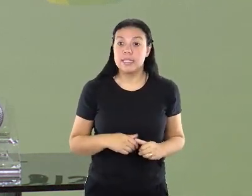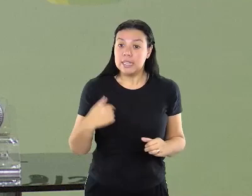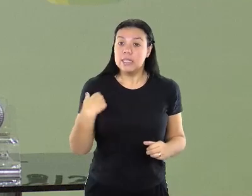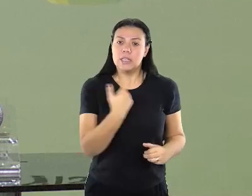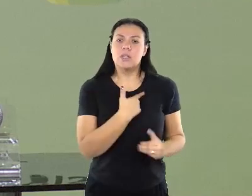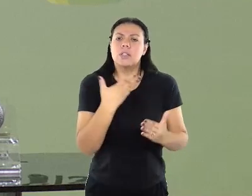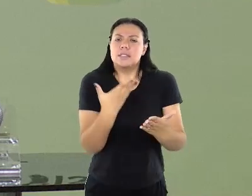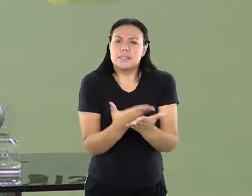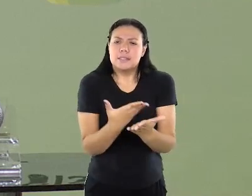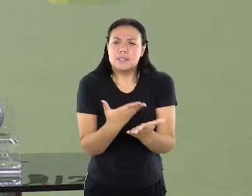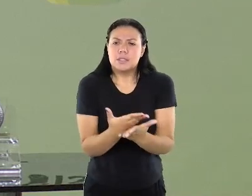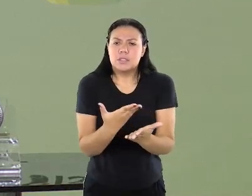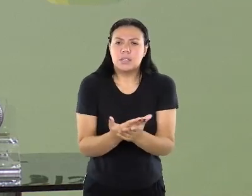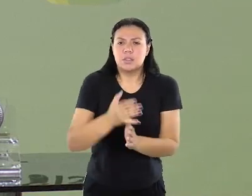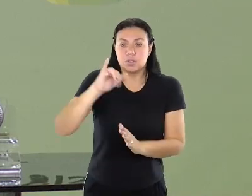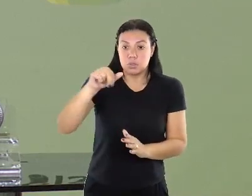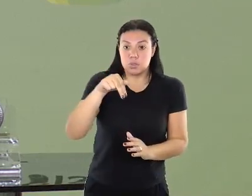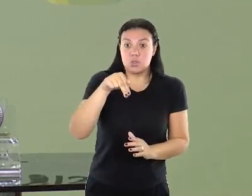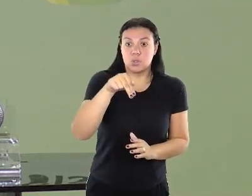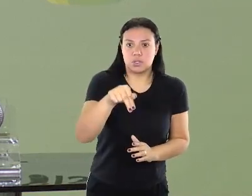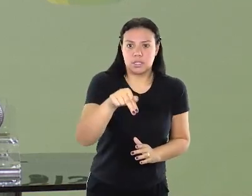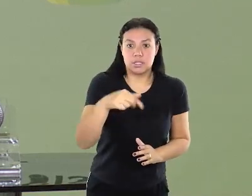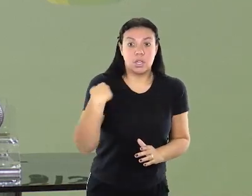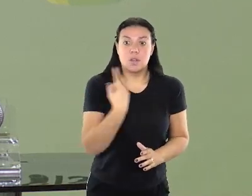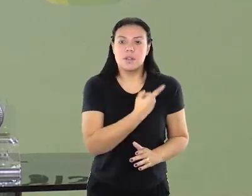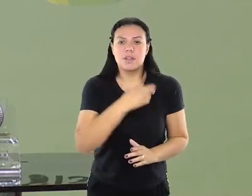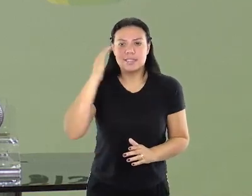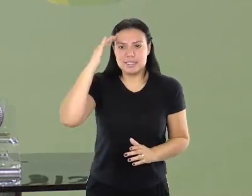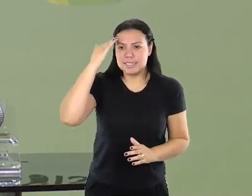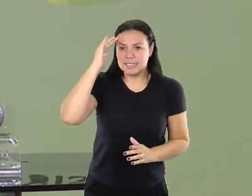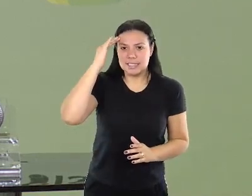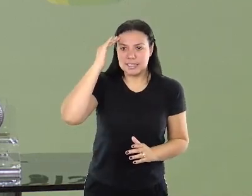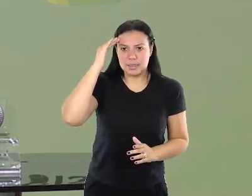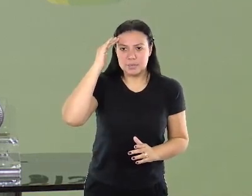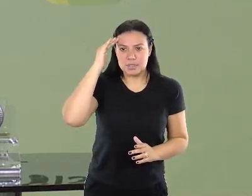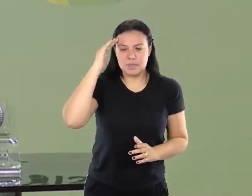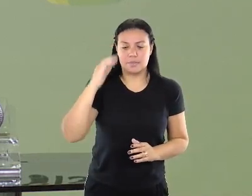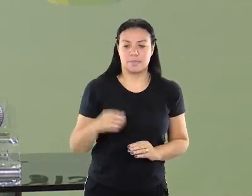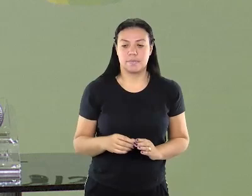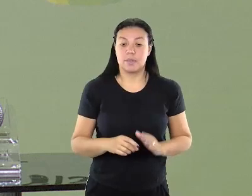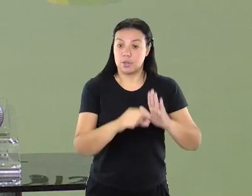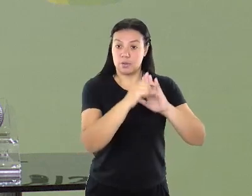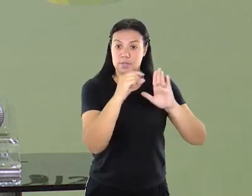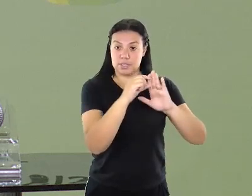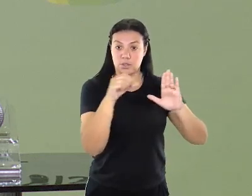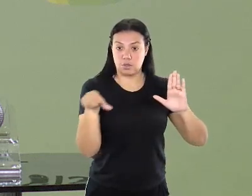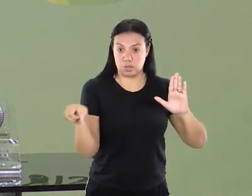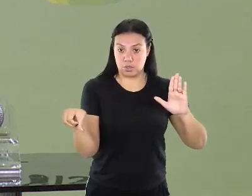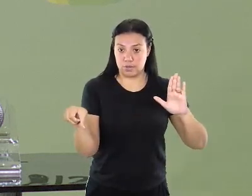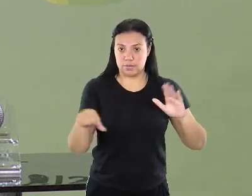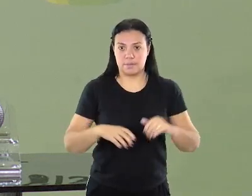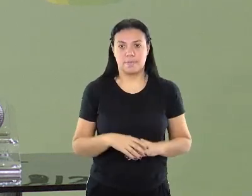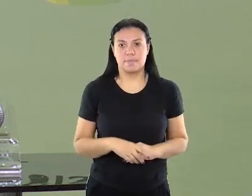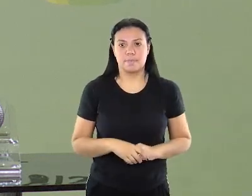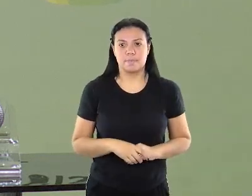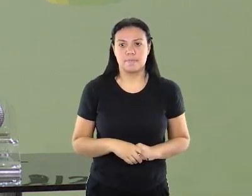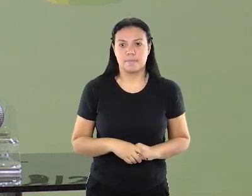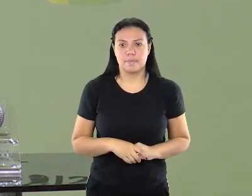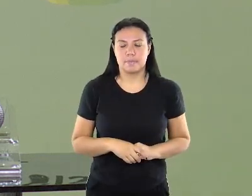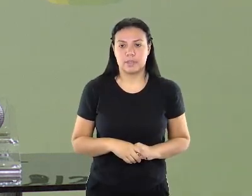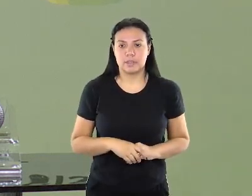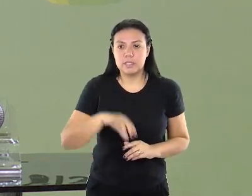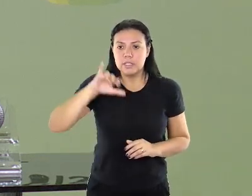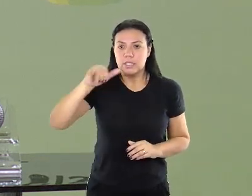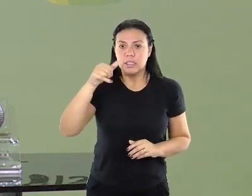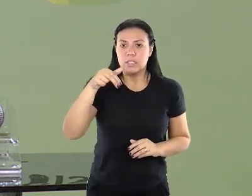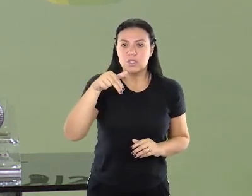estudando o livro de Jonas, você descobre, veja lá no versículo 9 do capítulo 1, que Jonas era